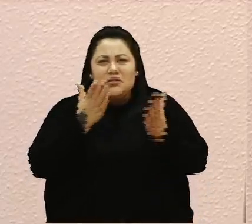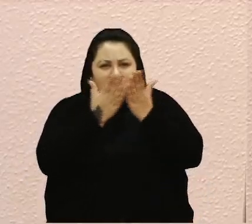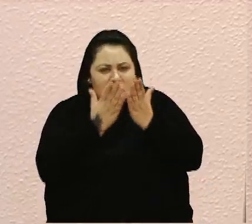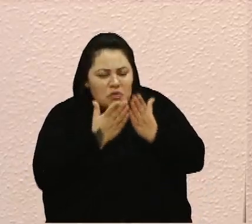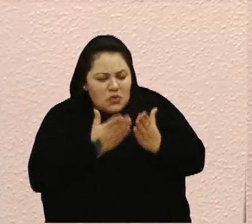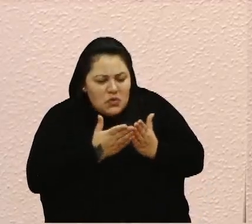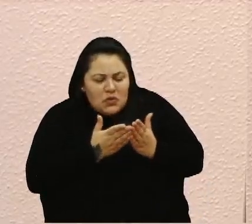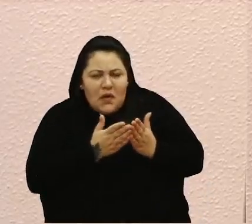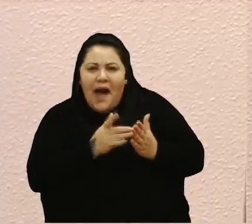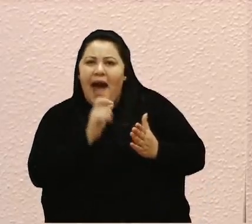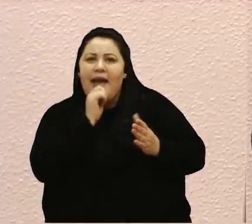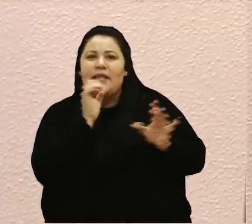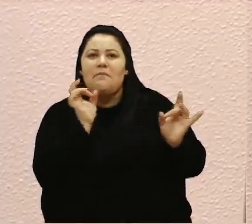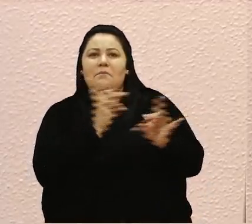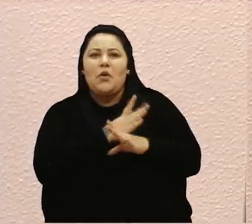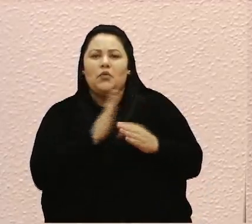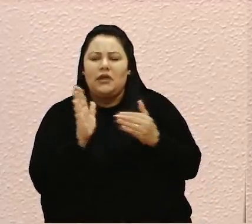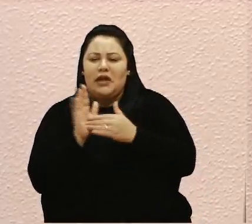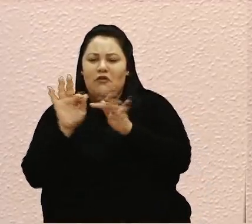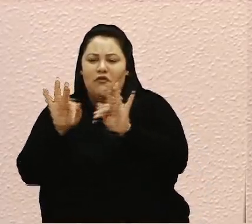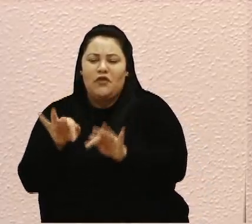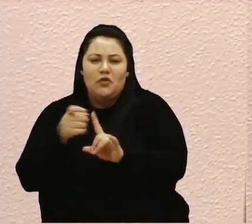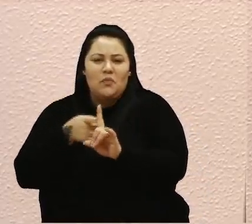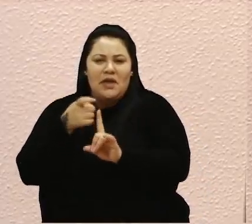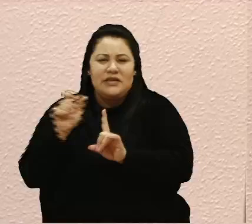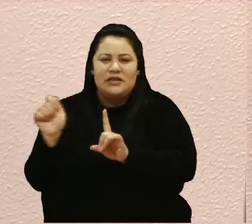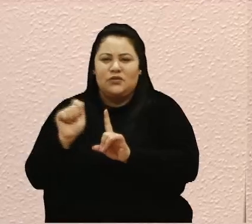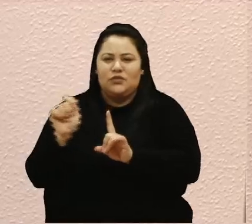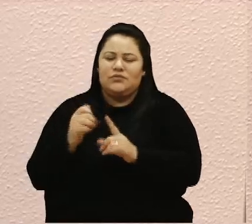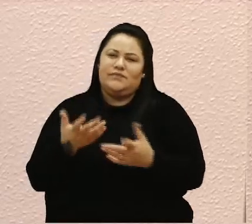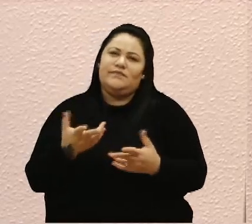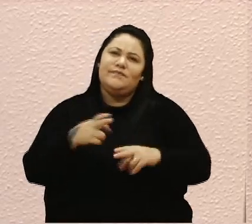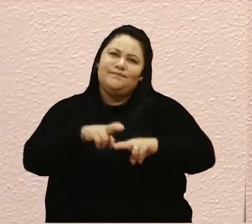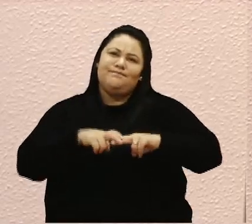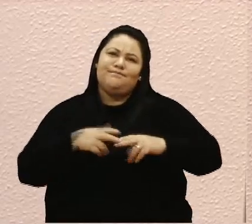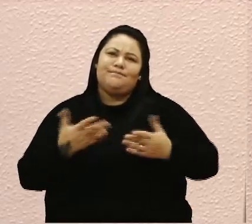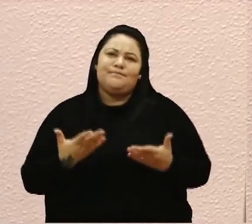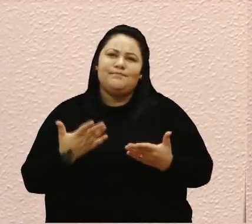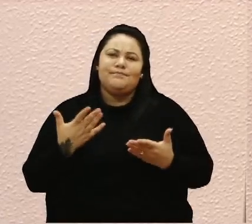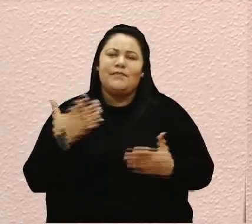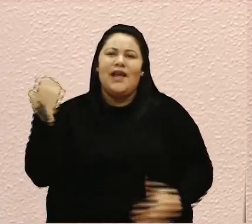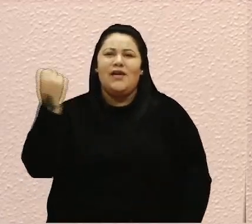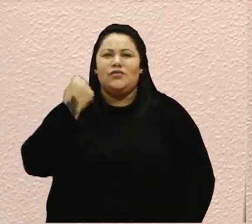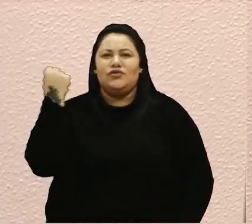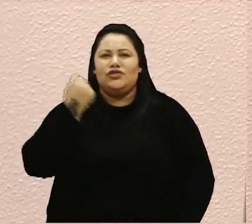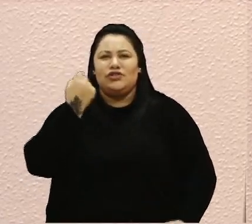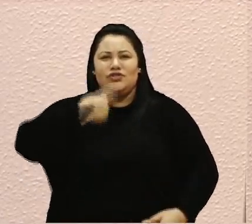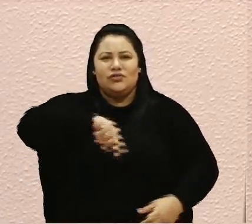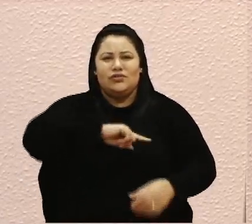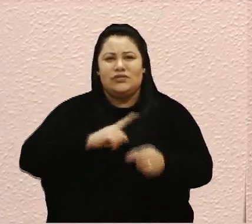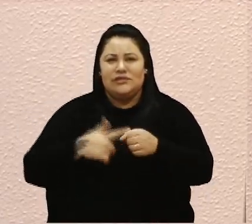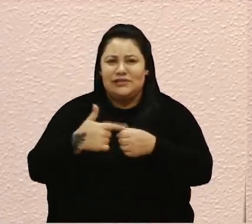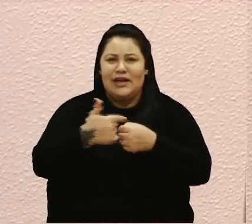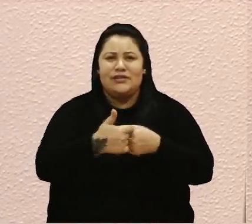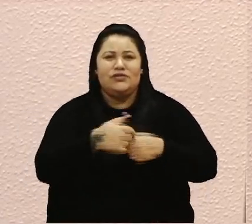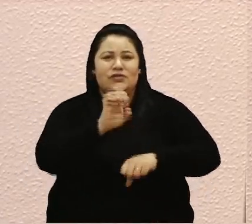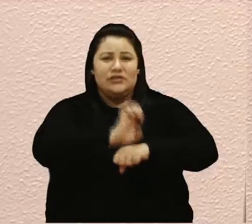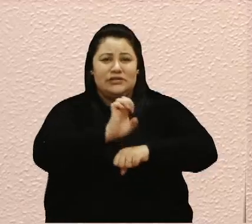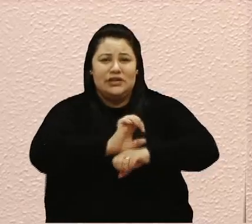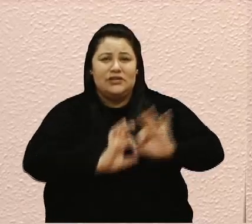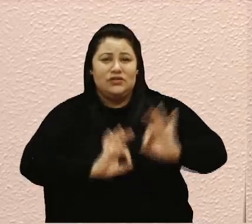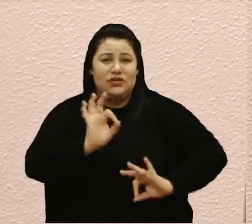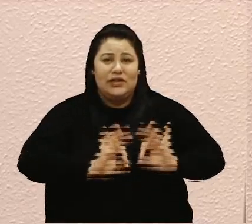até o final desse mês, em agosto, enfim. Portanto, é urgente que a nossa cidade, que o nosso estado se prepare para as questões que